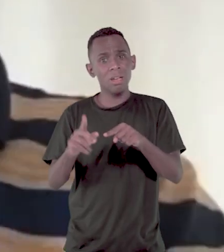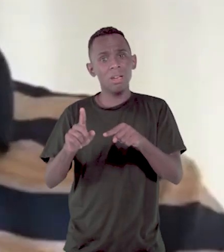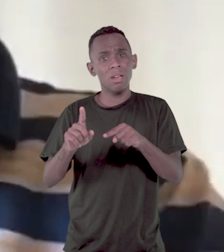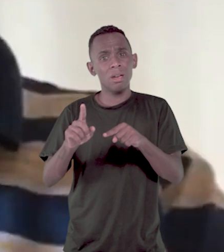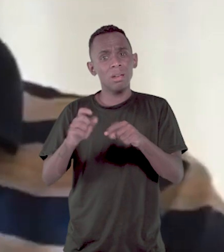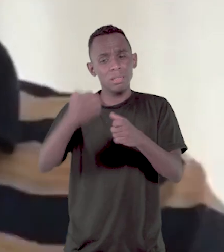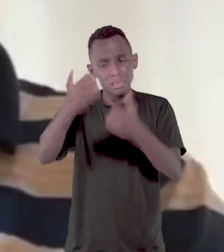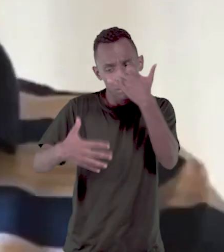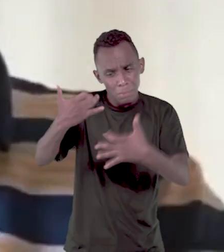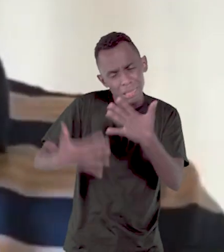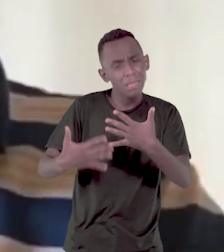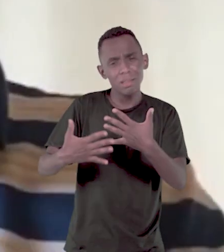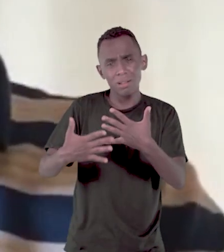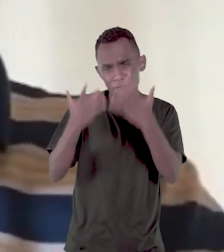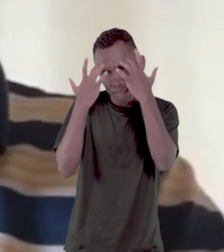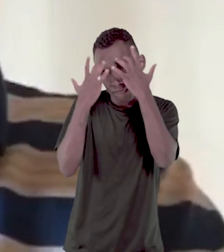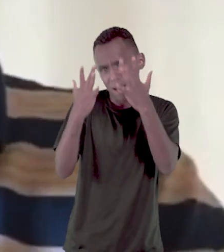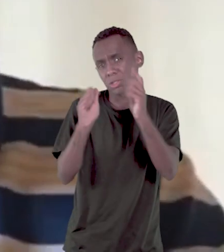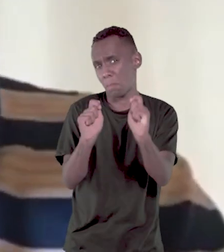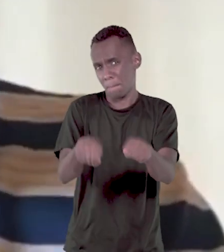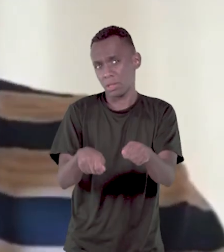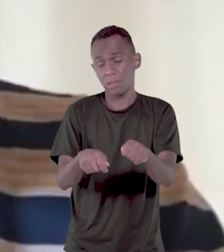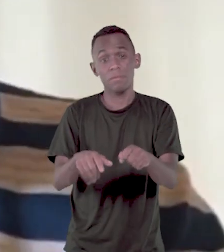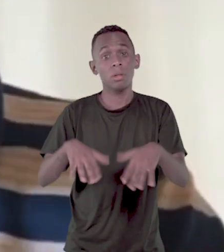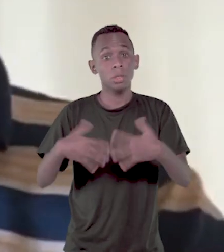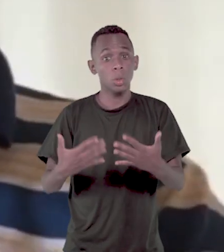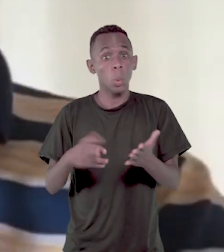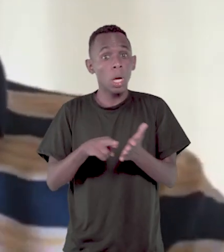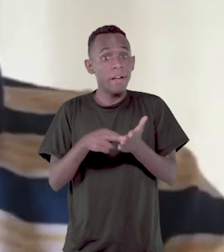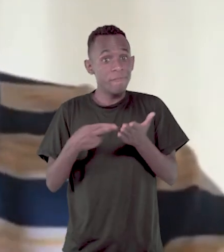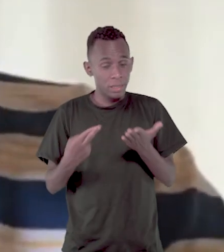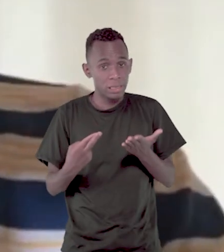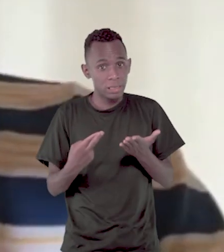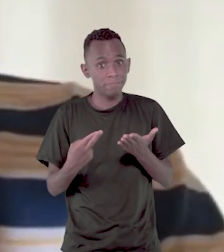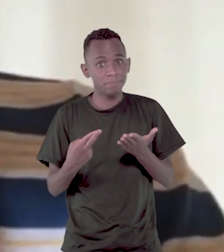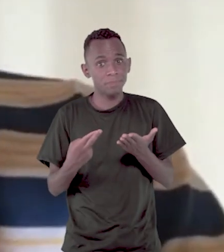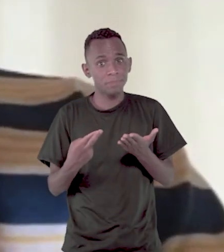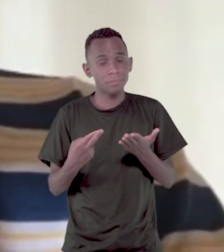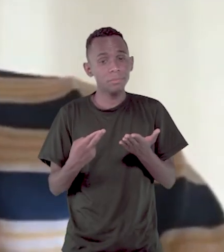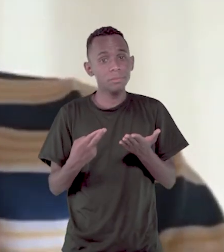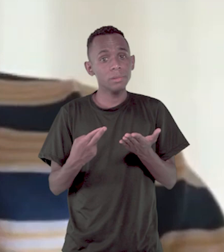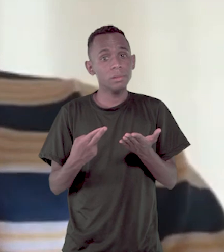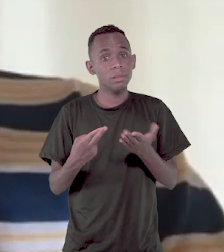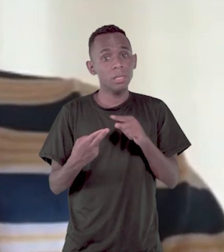é algo absolutamente explicável e facilmente explicável. A Revista